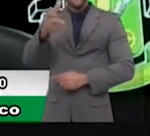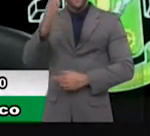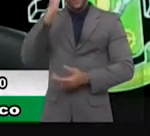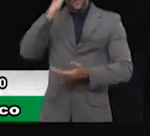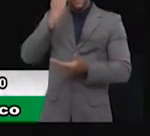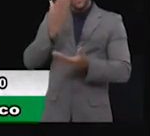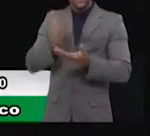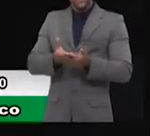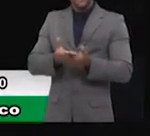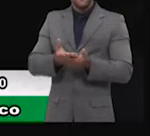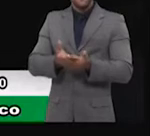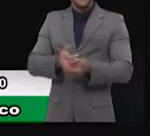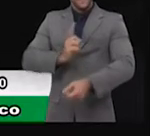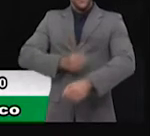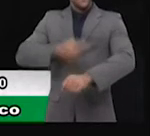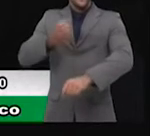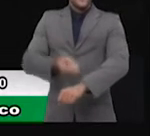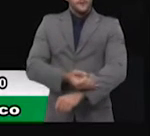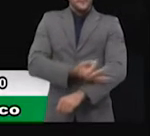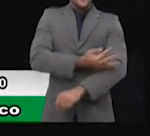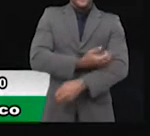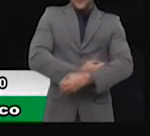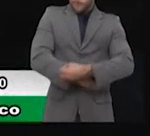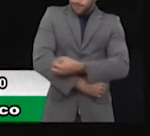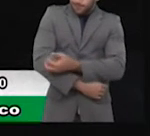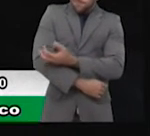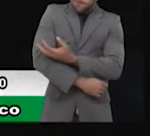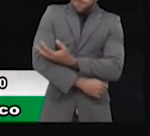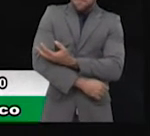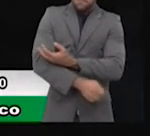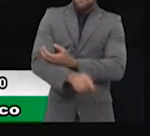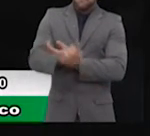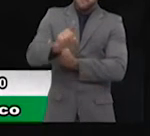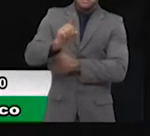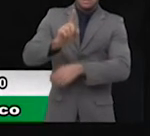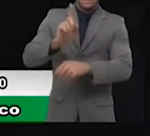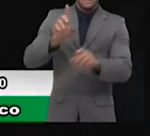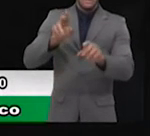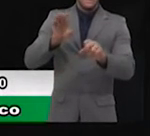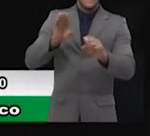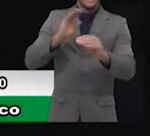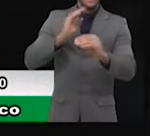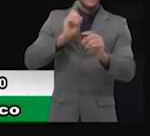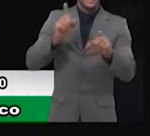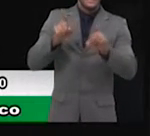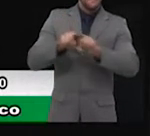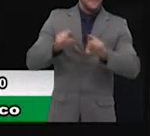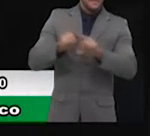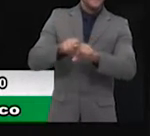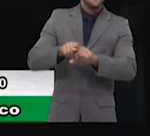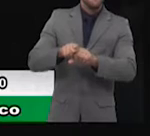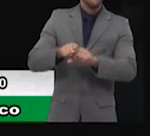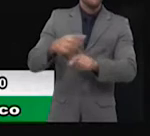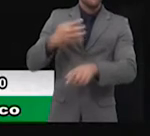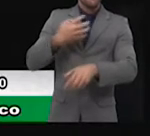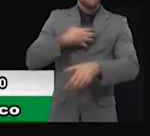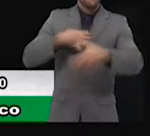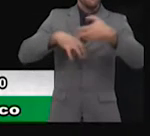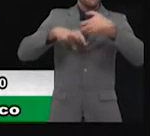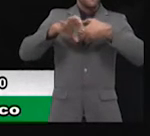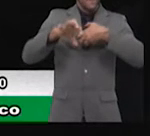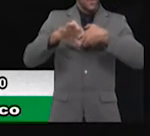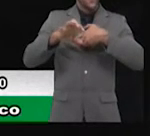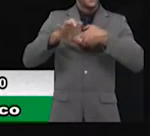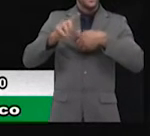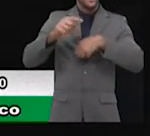emocionou a todos nós, emocionou também o senhor que passou ali, né, um tempo junto com ele,